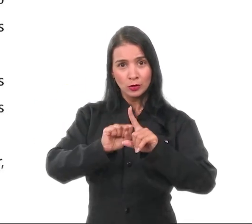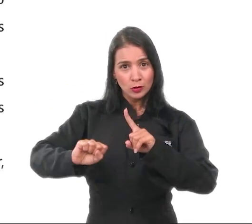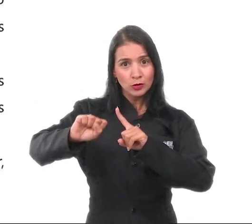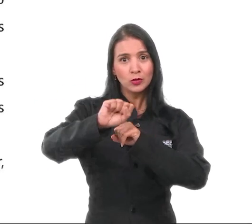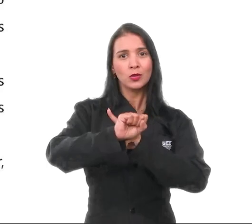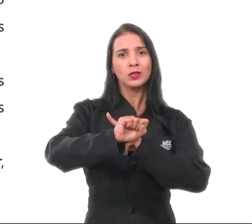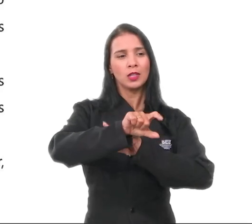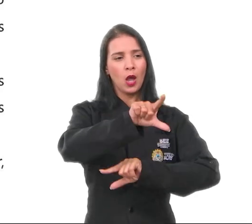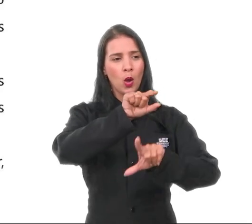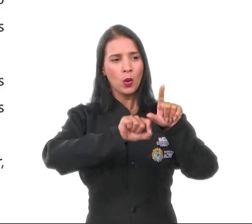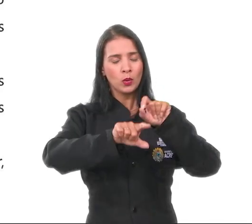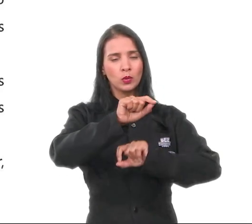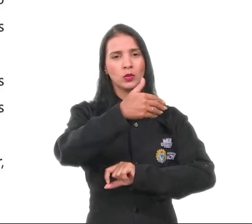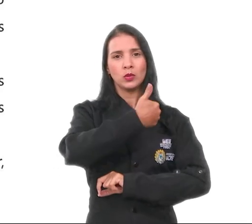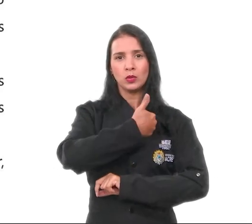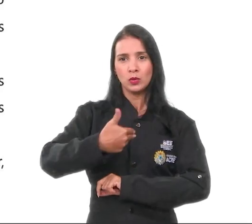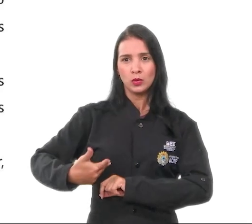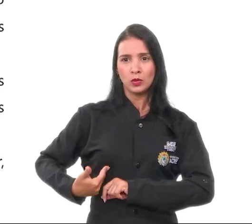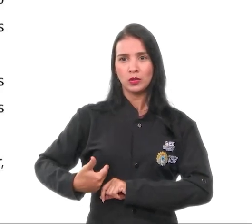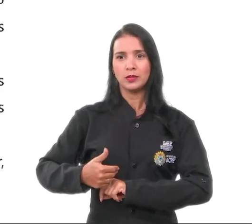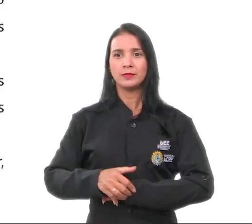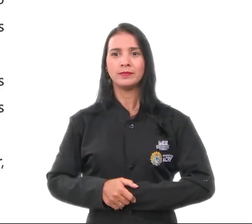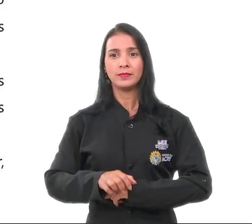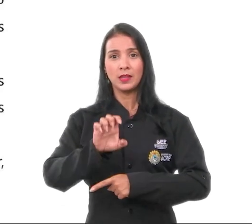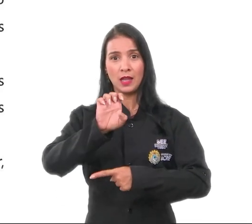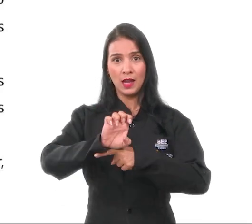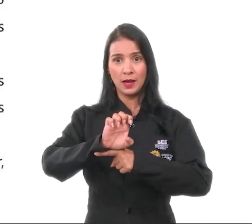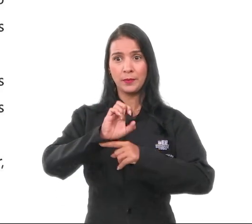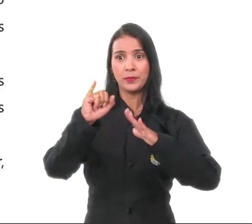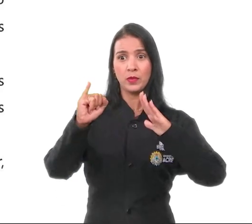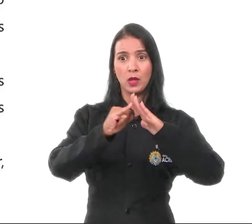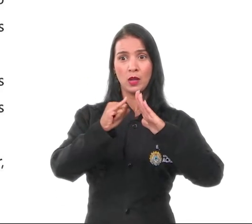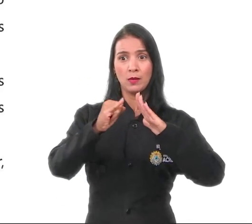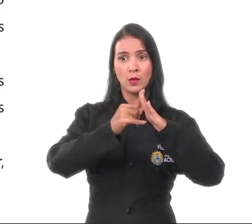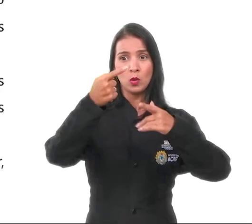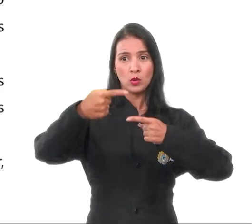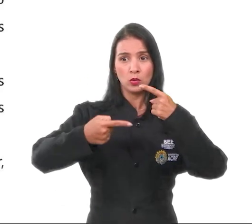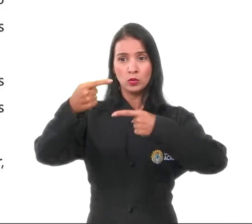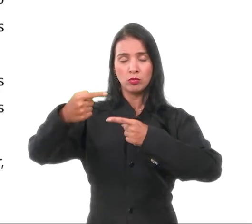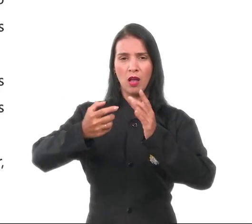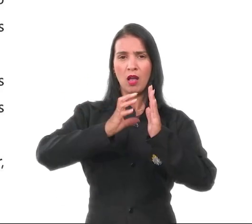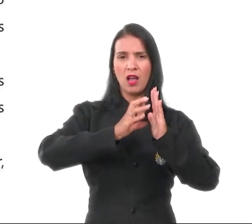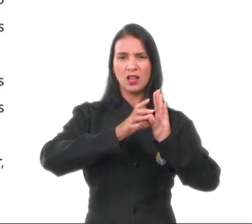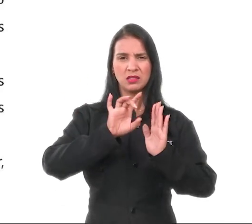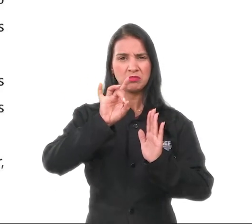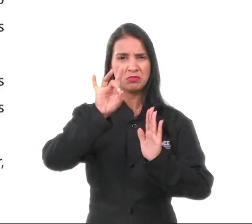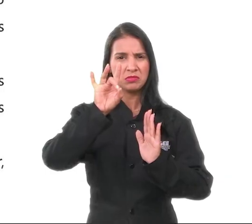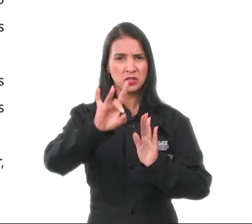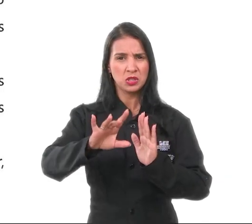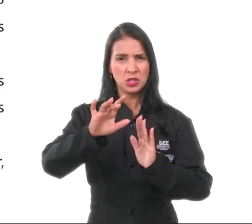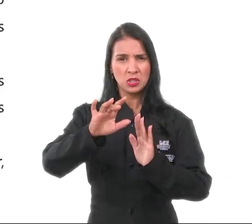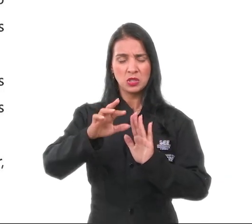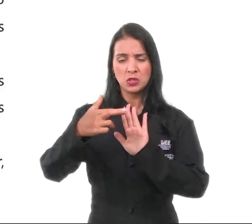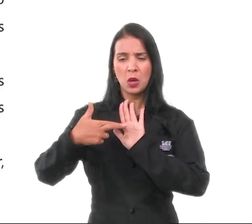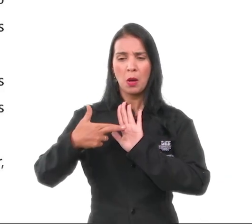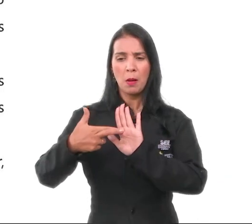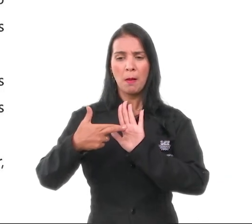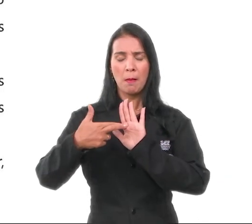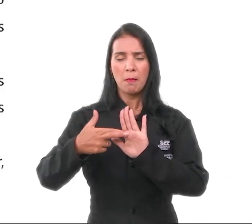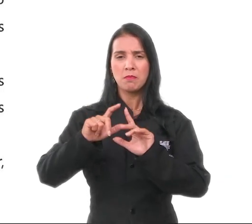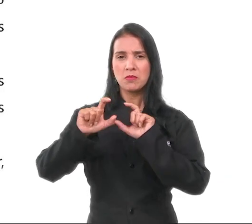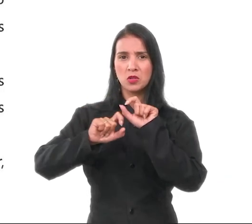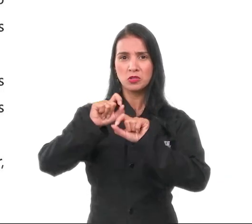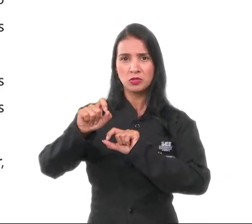E letra E, as instituições político-partidárias apenas refletem os interesses do governo